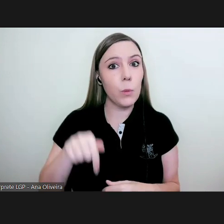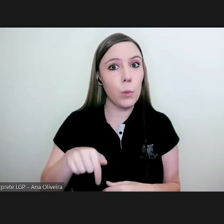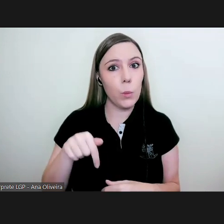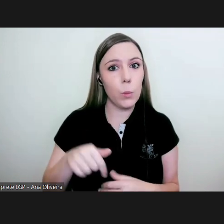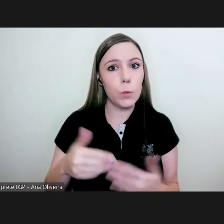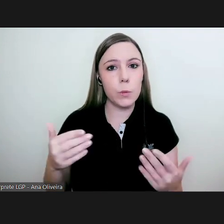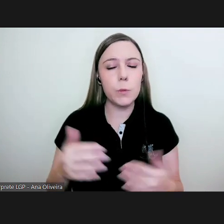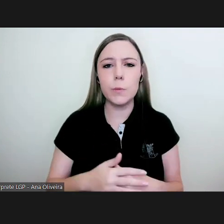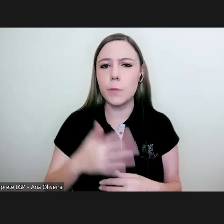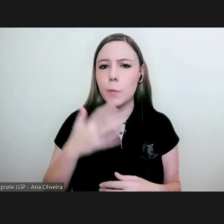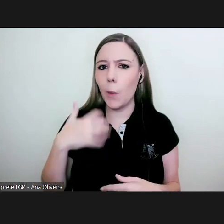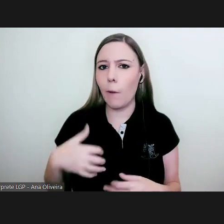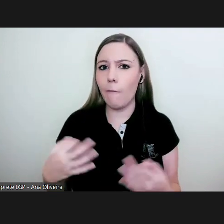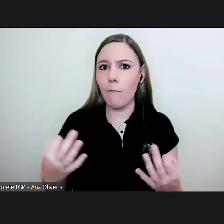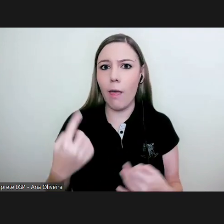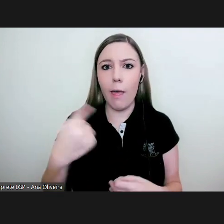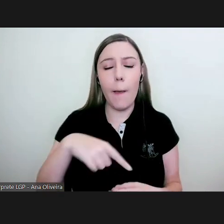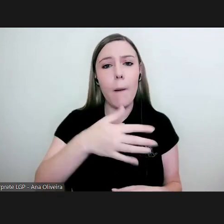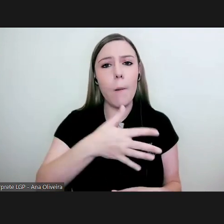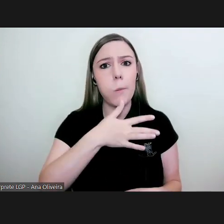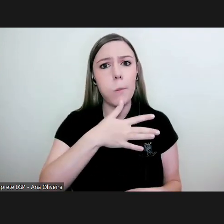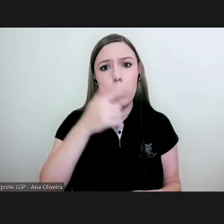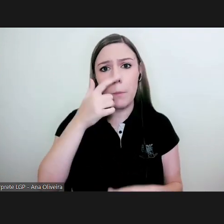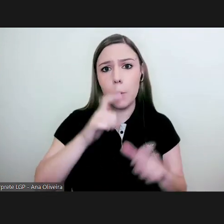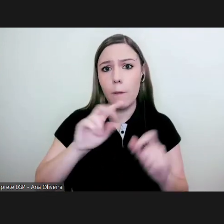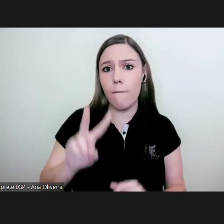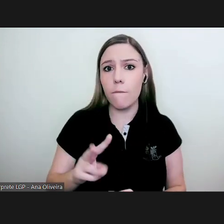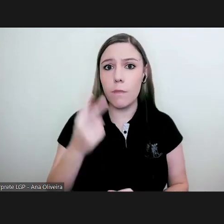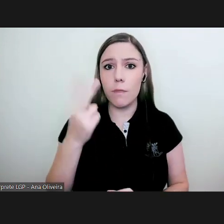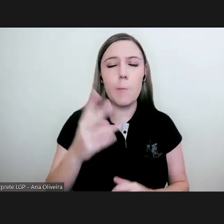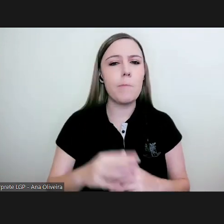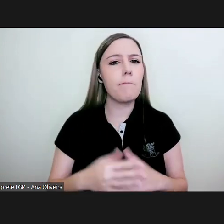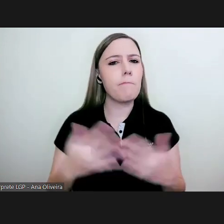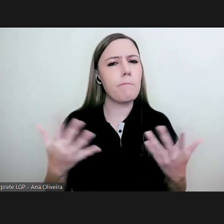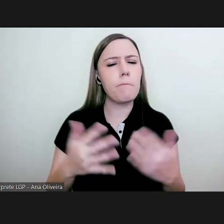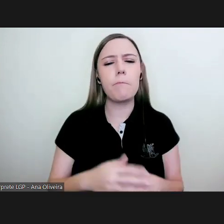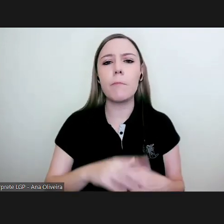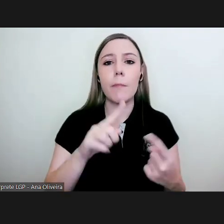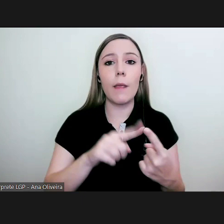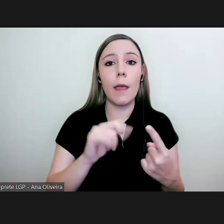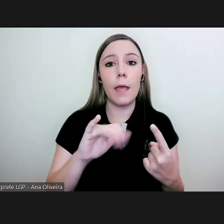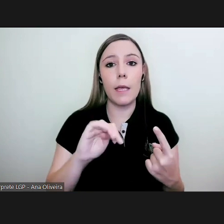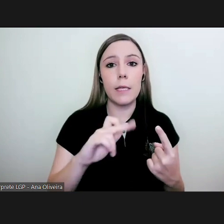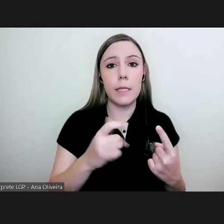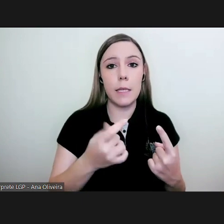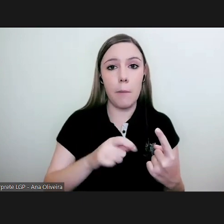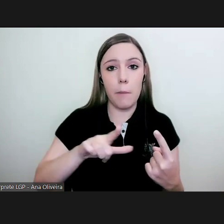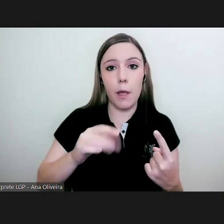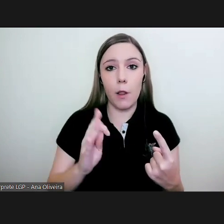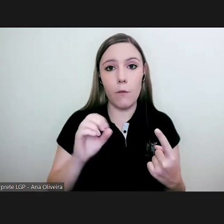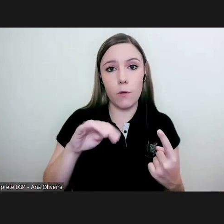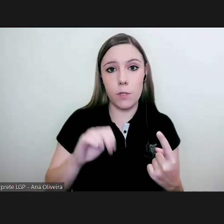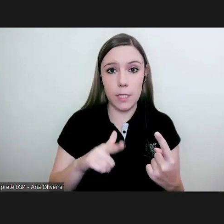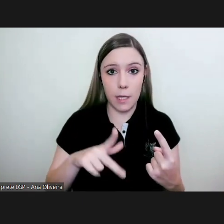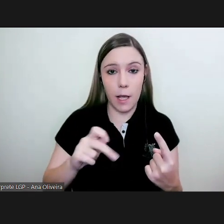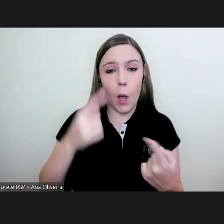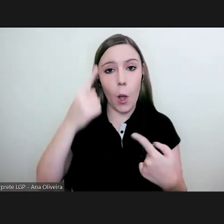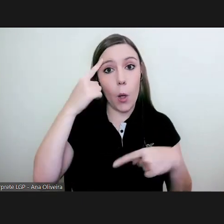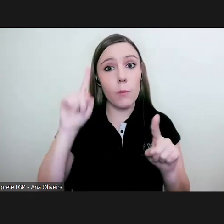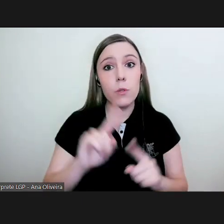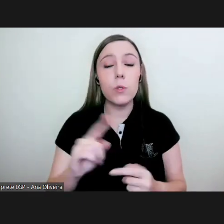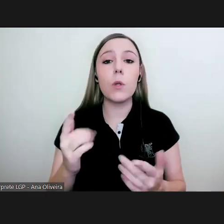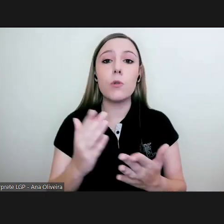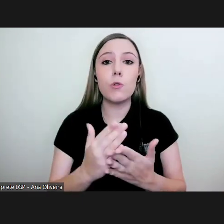temos a honra de contar com 2 oradores de renome. São eles Isabel Celeste Fonseca, docente da Escola de Direito